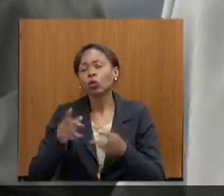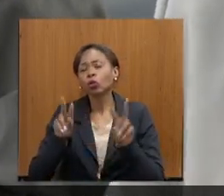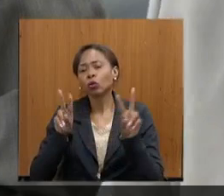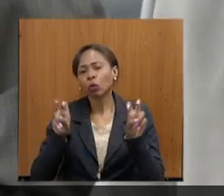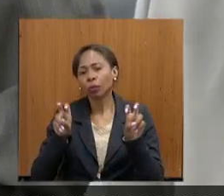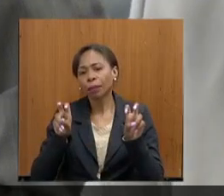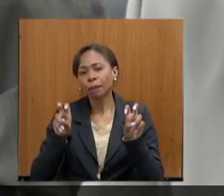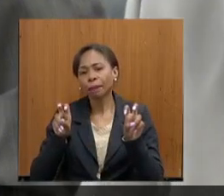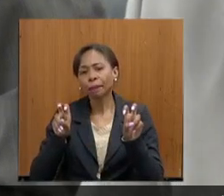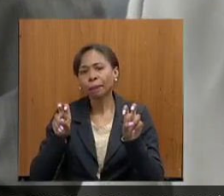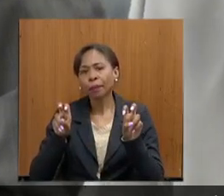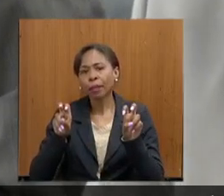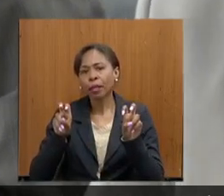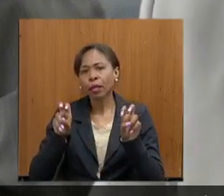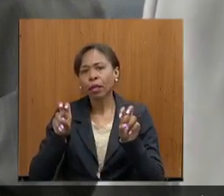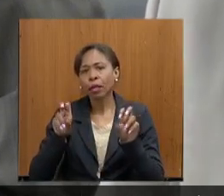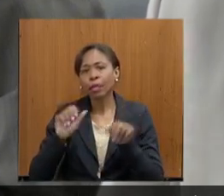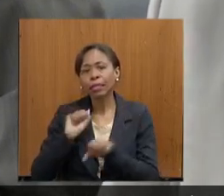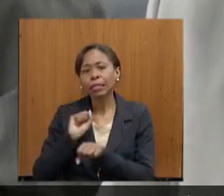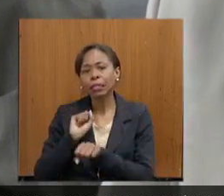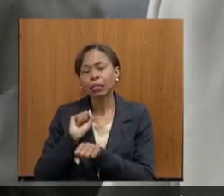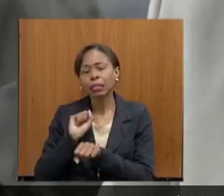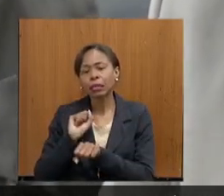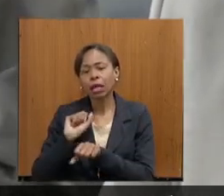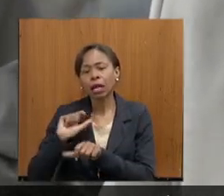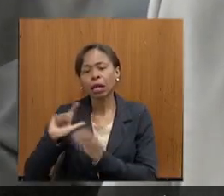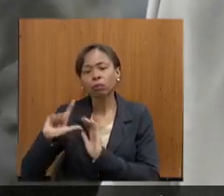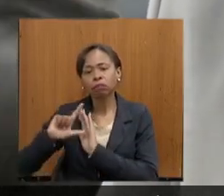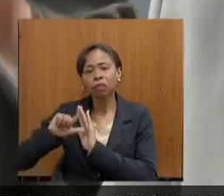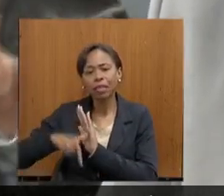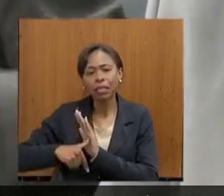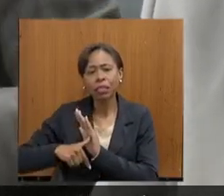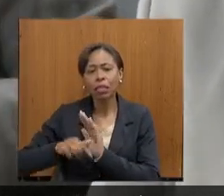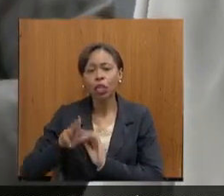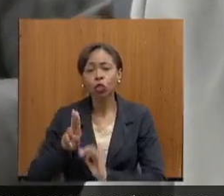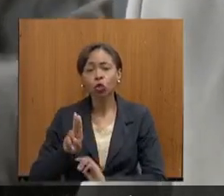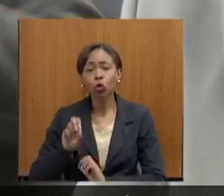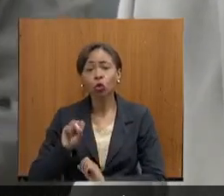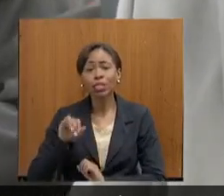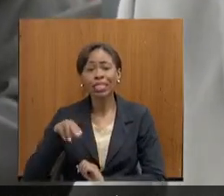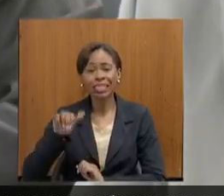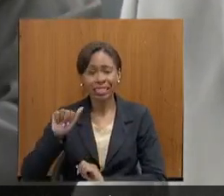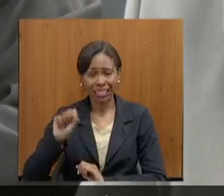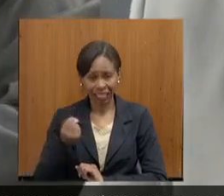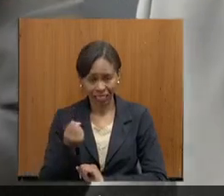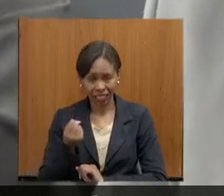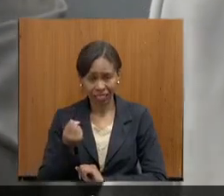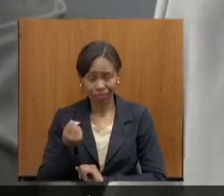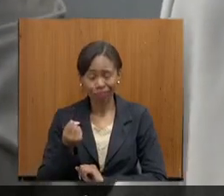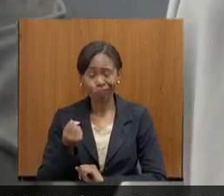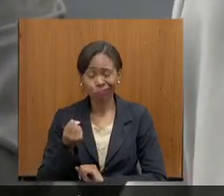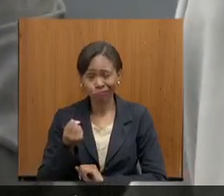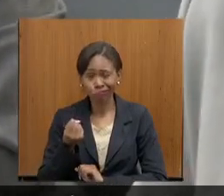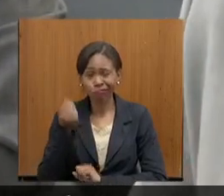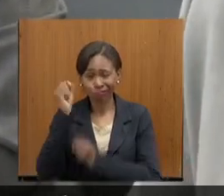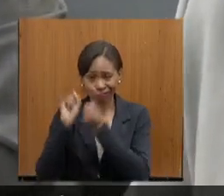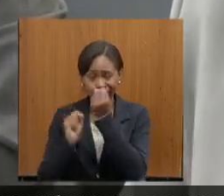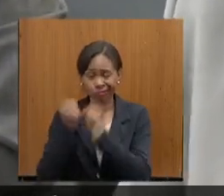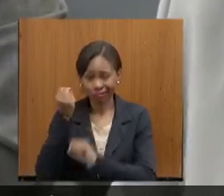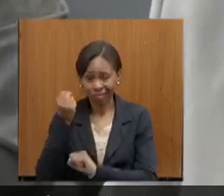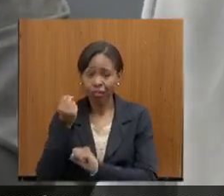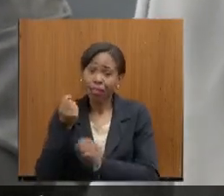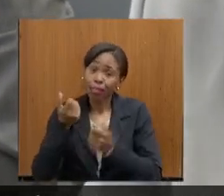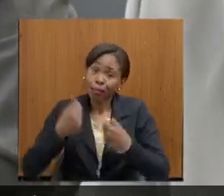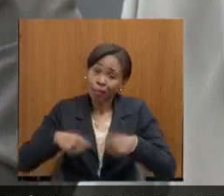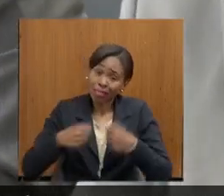né importação Sá Carvalho e nova ponte que aprender arroz que nós vamos ter a condição financeira isso a gente não é barato